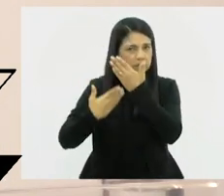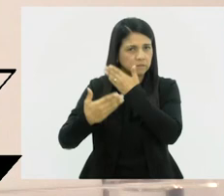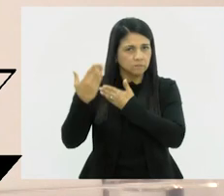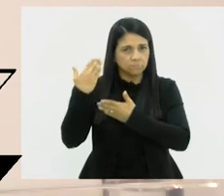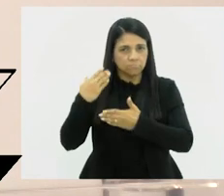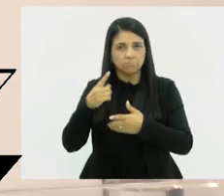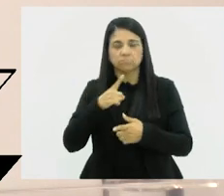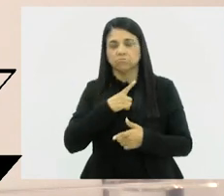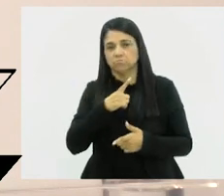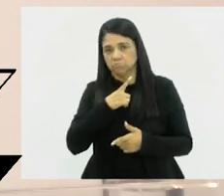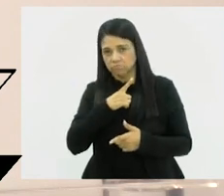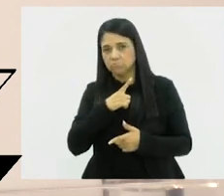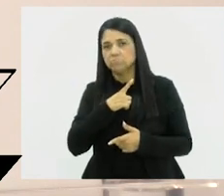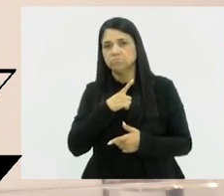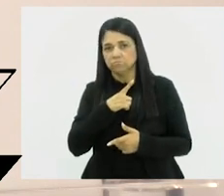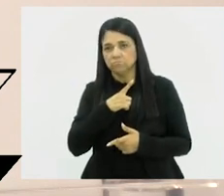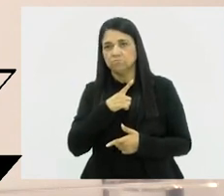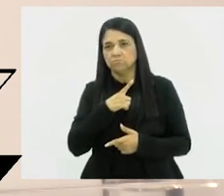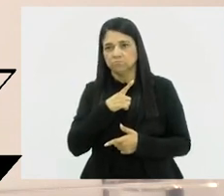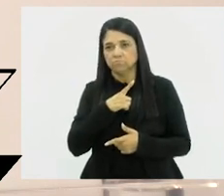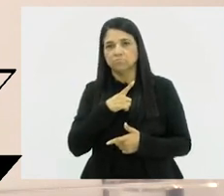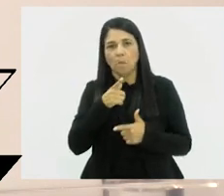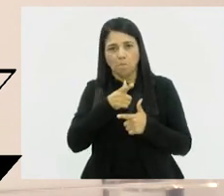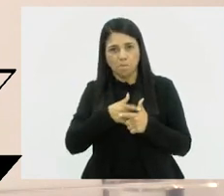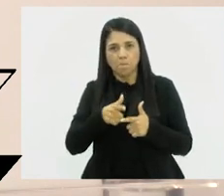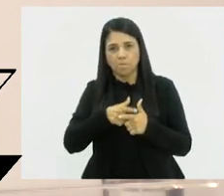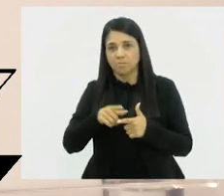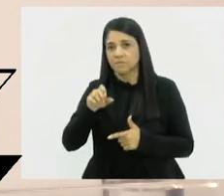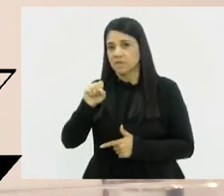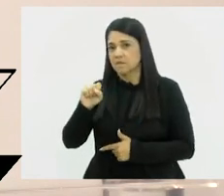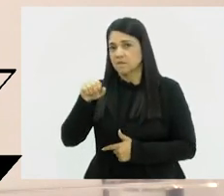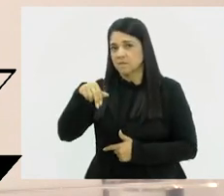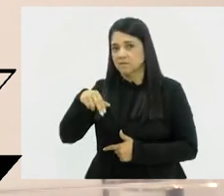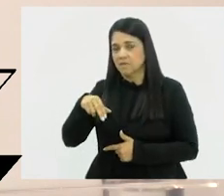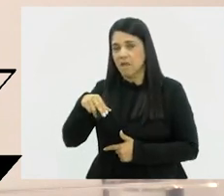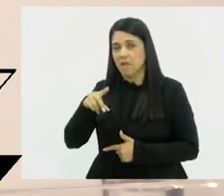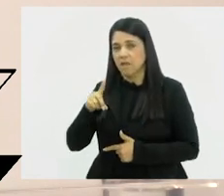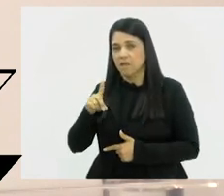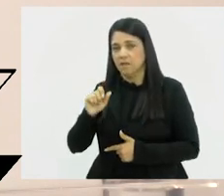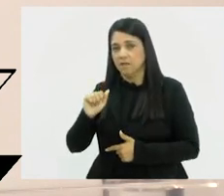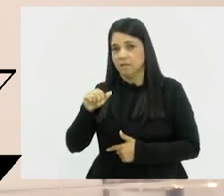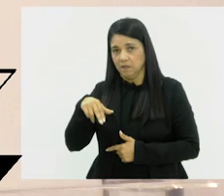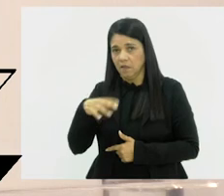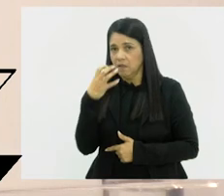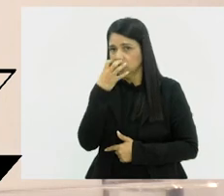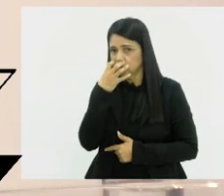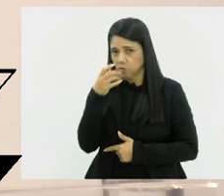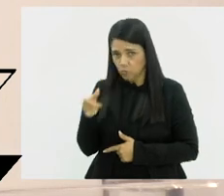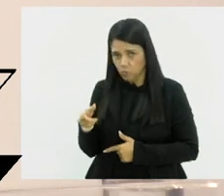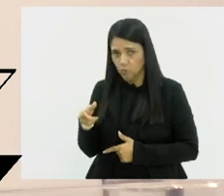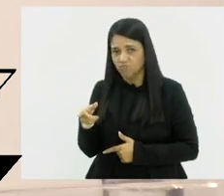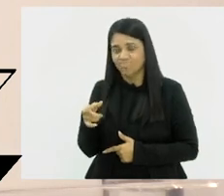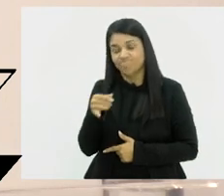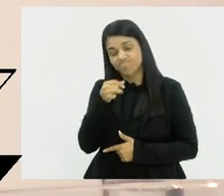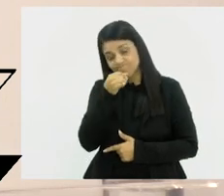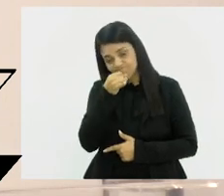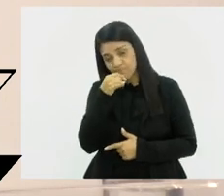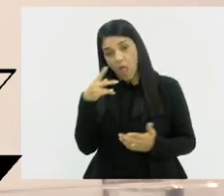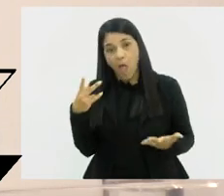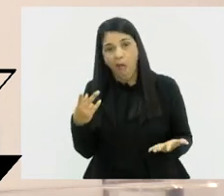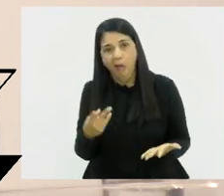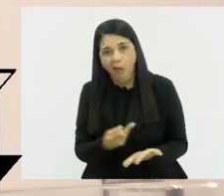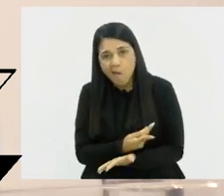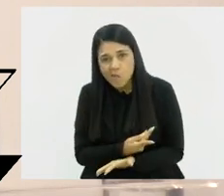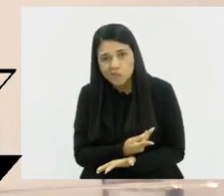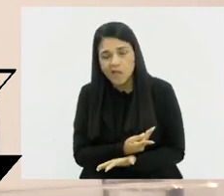nós tivemos aquela questão lá do cachorro Saddam, né? Infelizmente, é só quando acontece